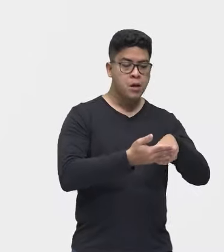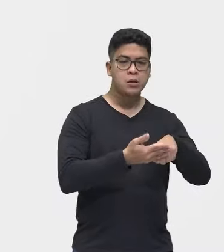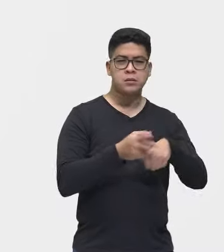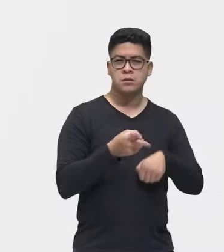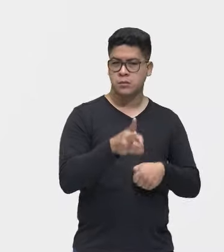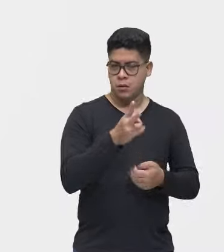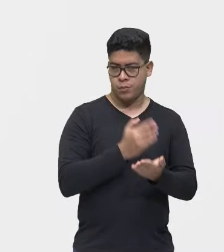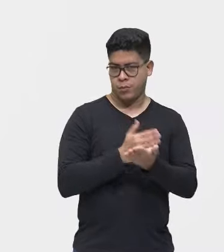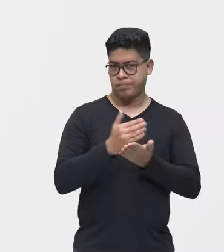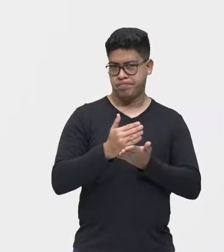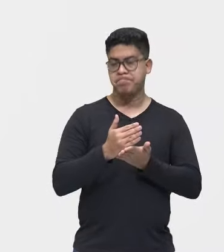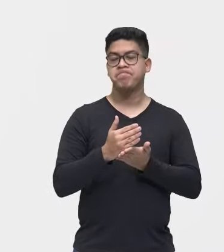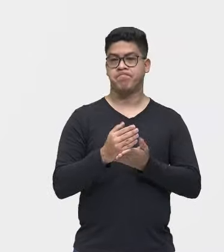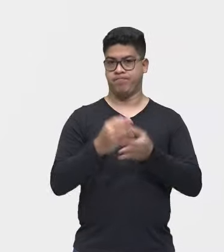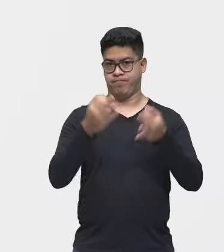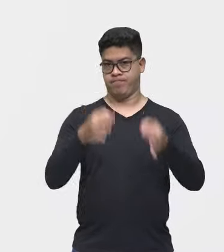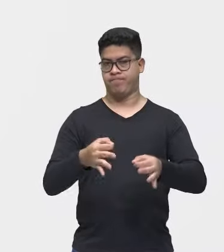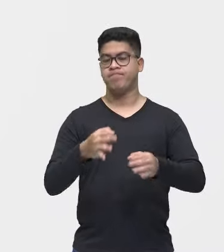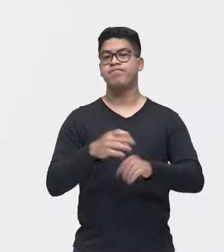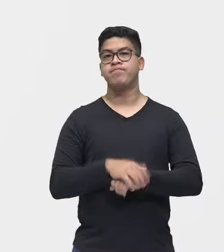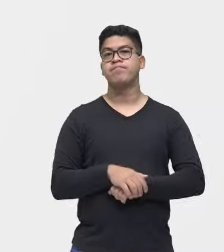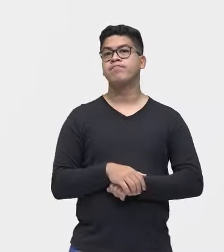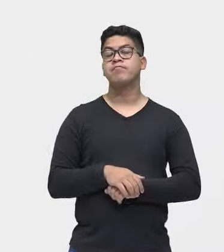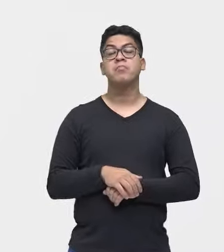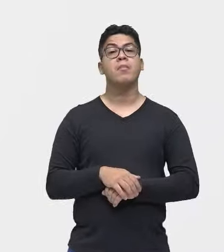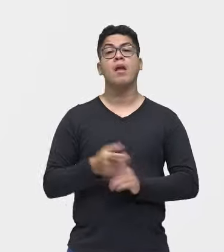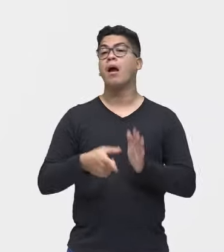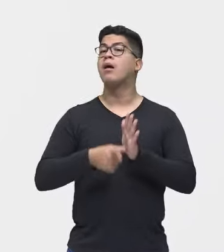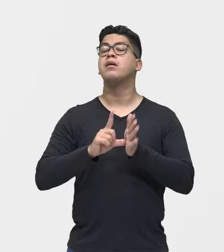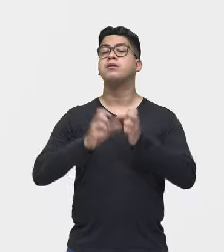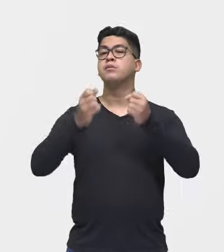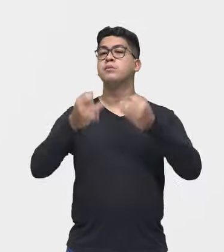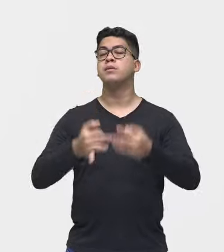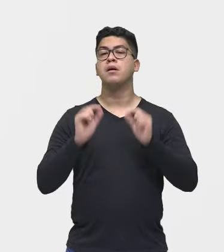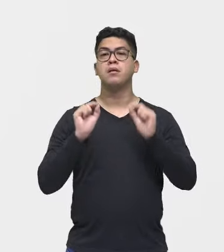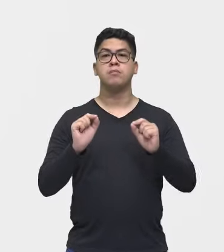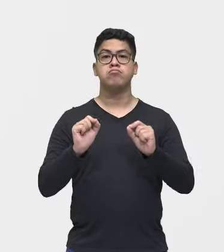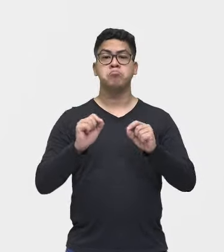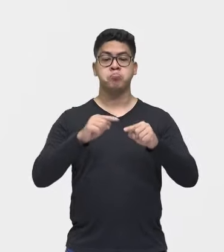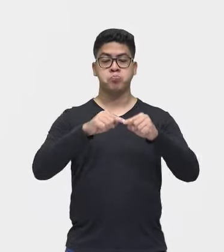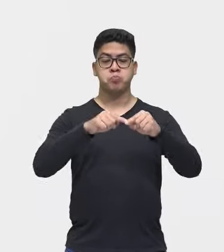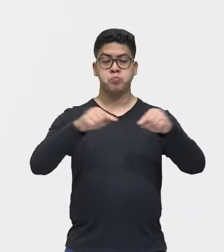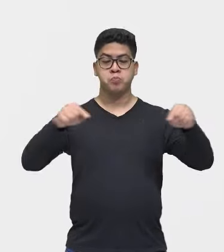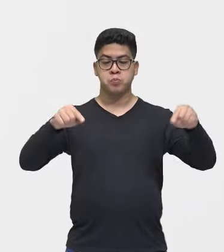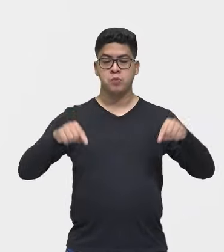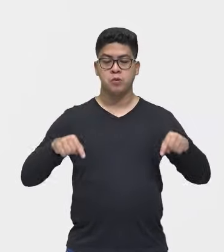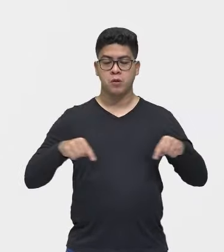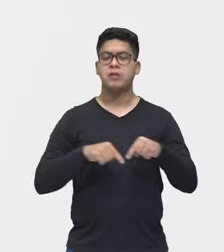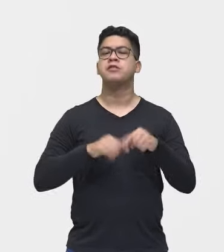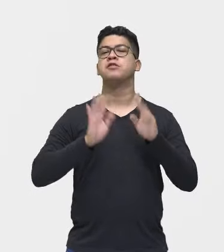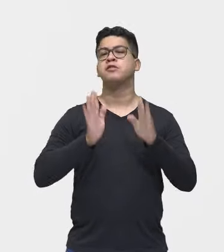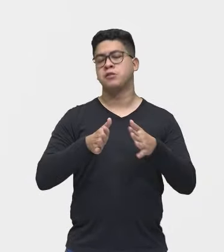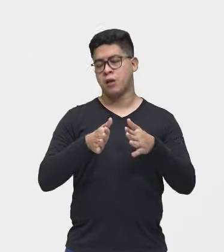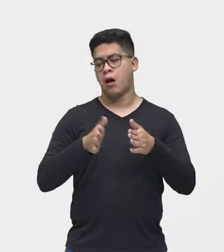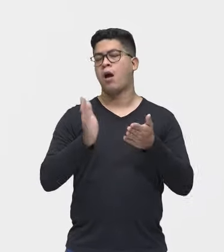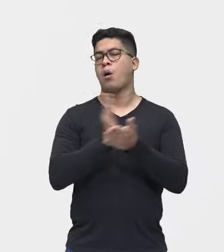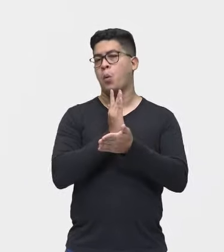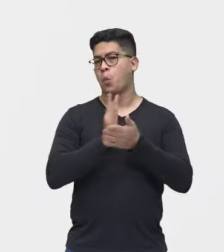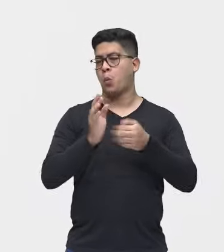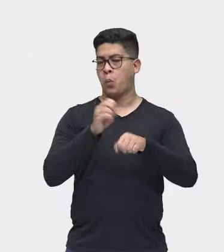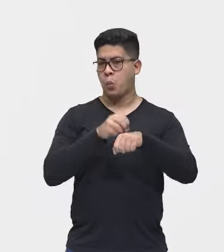jogo, certo? E antes de falar das peças, eu quero falar sobre o tabuleiro. Já dei algumas dicas para vocês, já disse